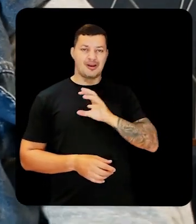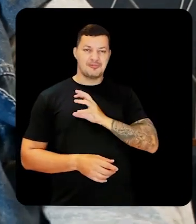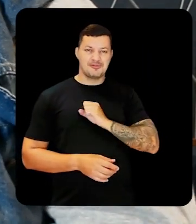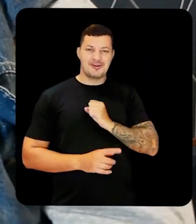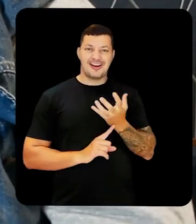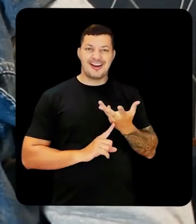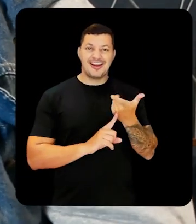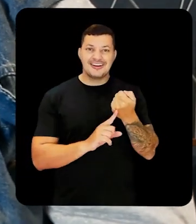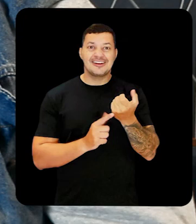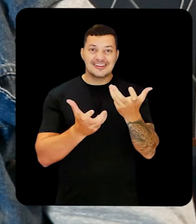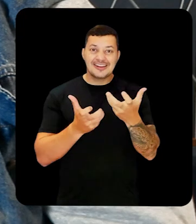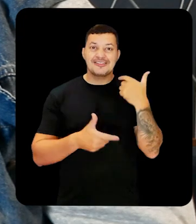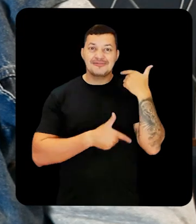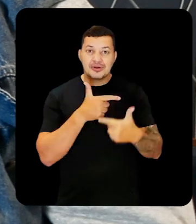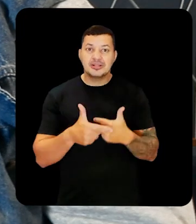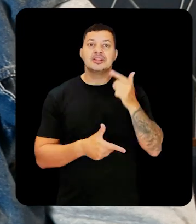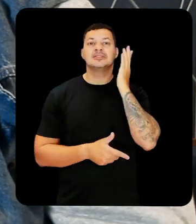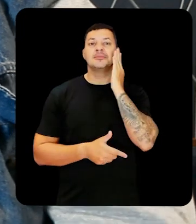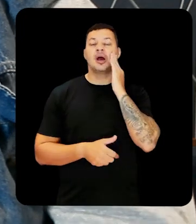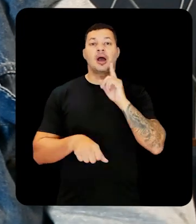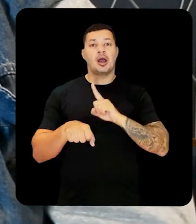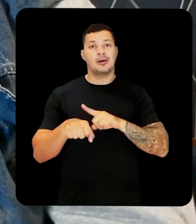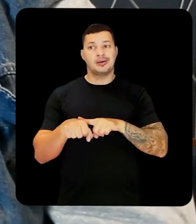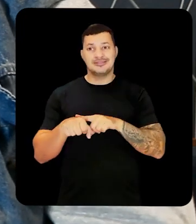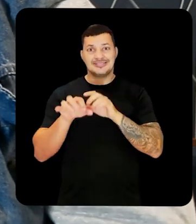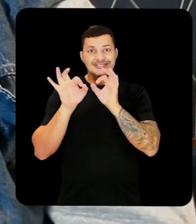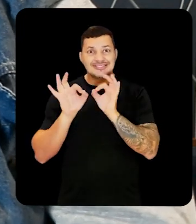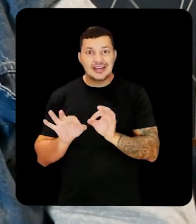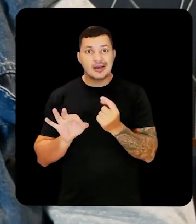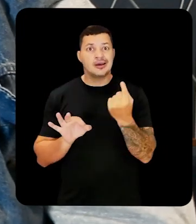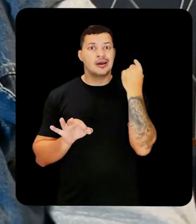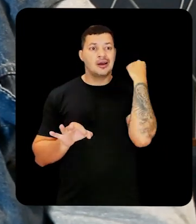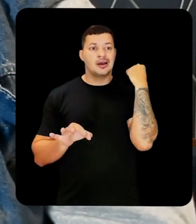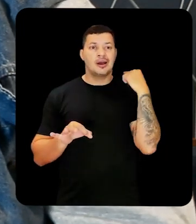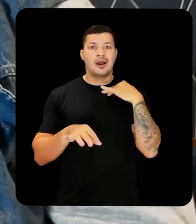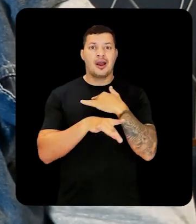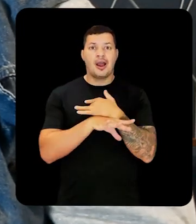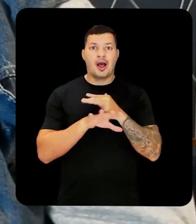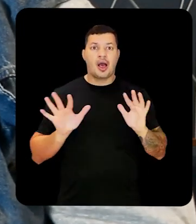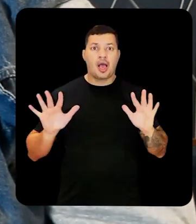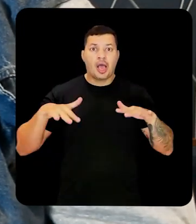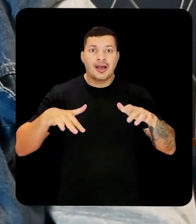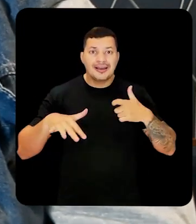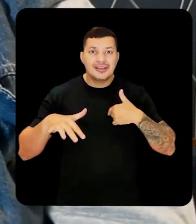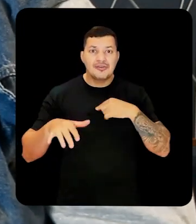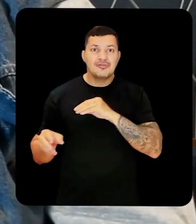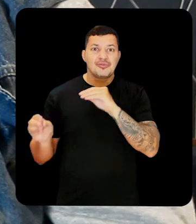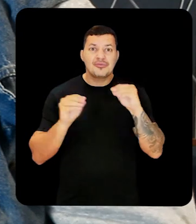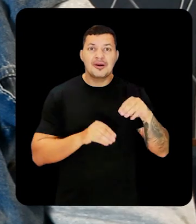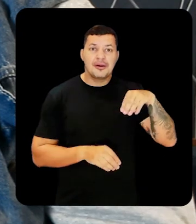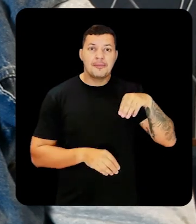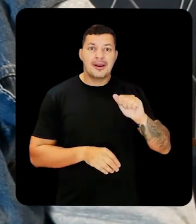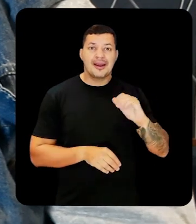arte, querendo algo mais, a gente sabia que naquele momento a cidade não ia proporcionar aquilo para a gente. Eu fui